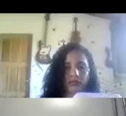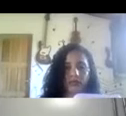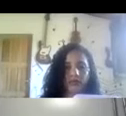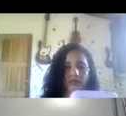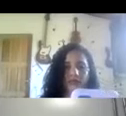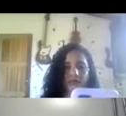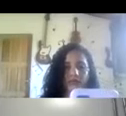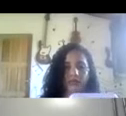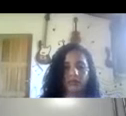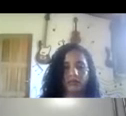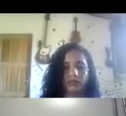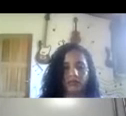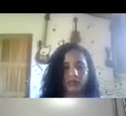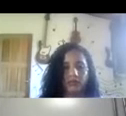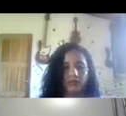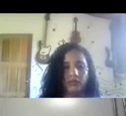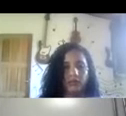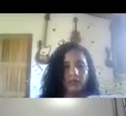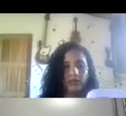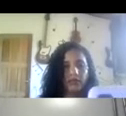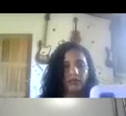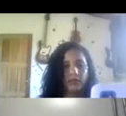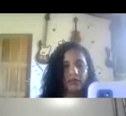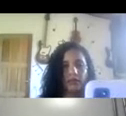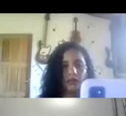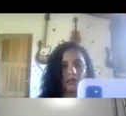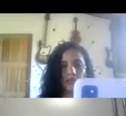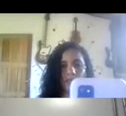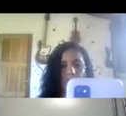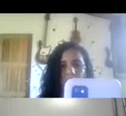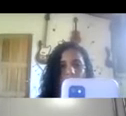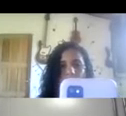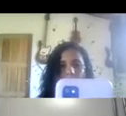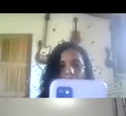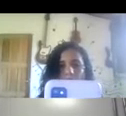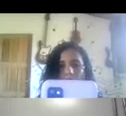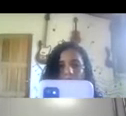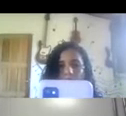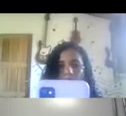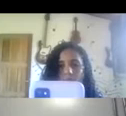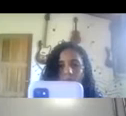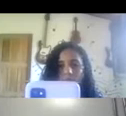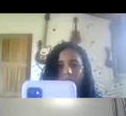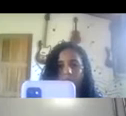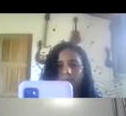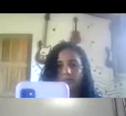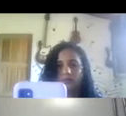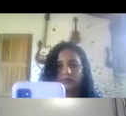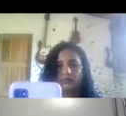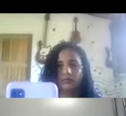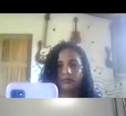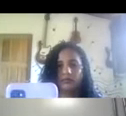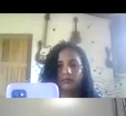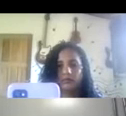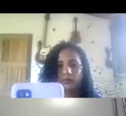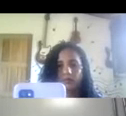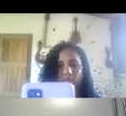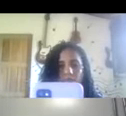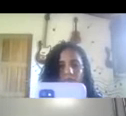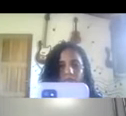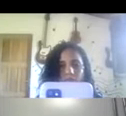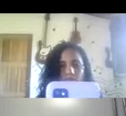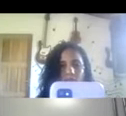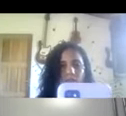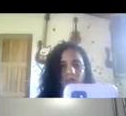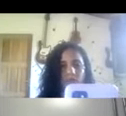Hoje, na verdade, se falam, né, em ODRs, né, como está aqui posto na lâmina para vocês, vocês estão